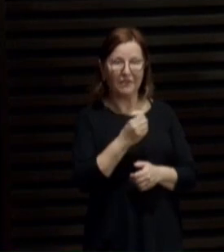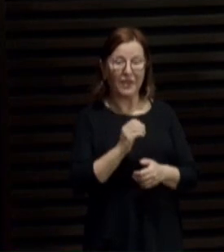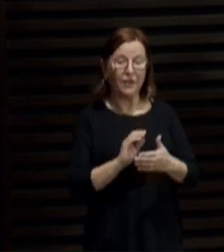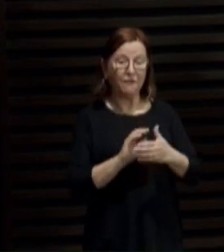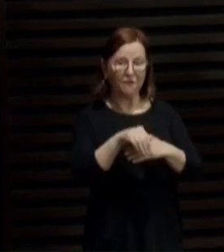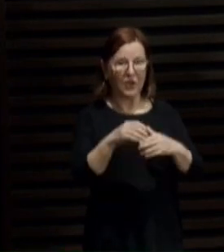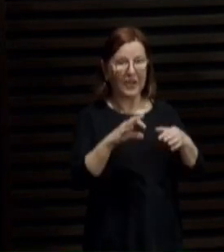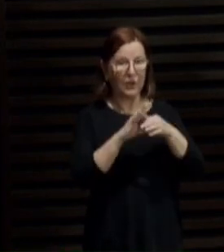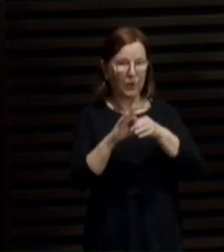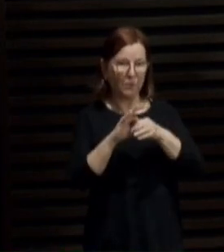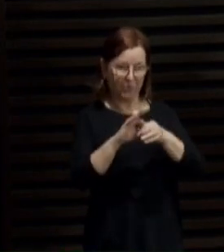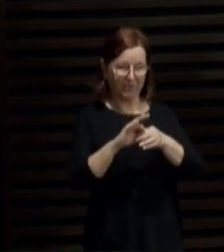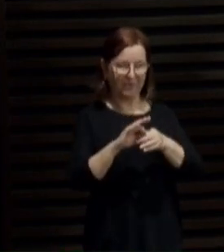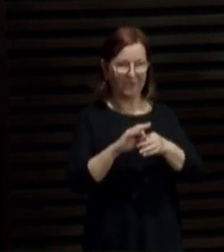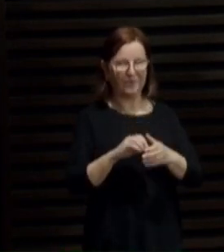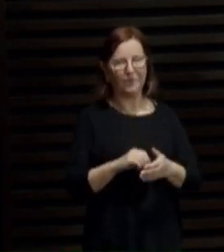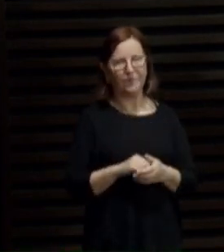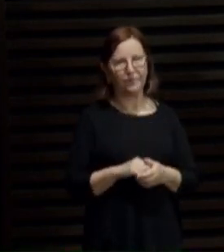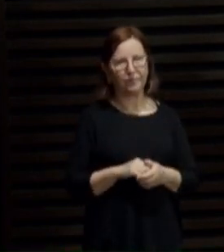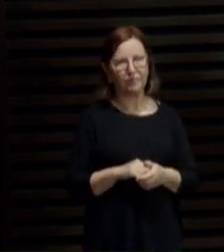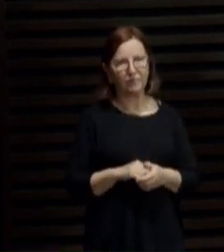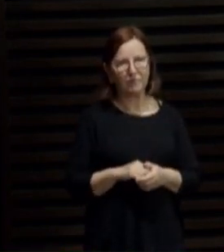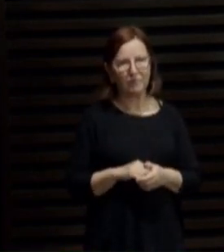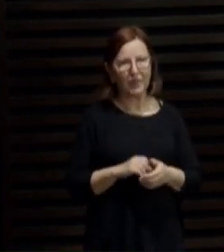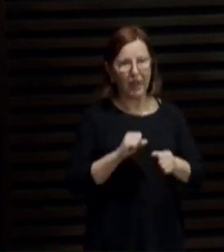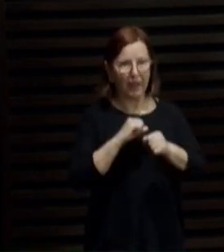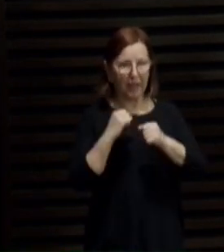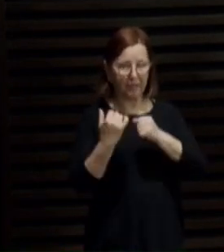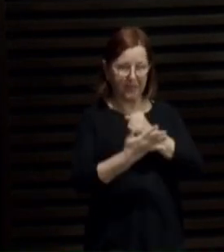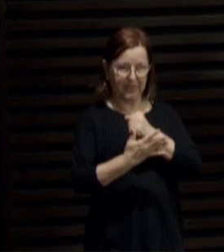realidade. Muitos que se